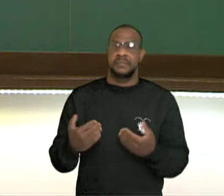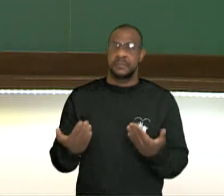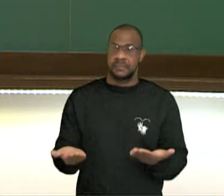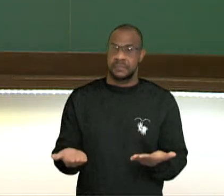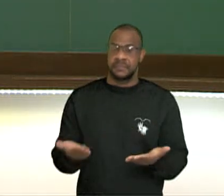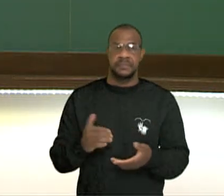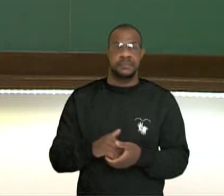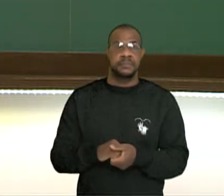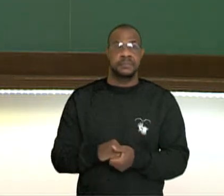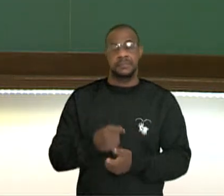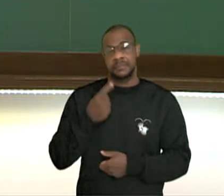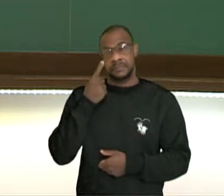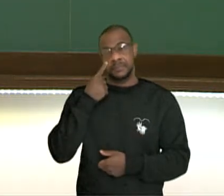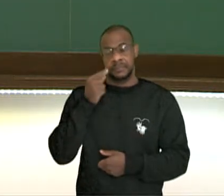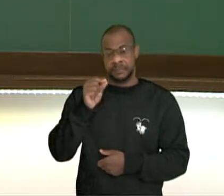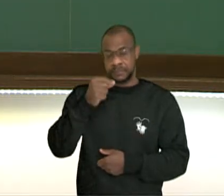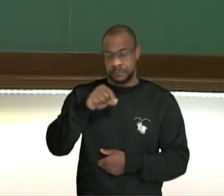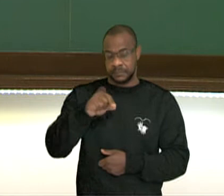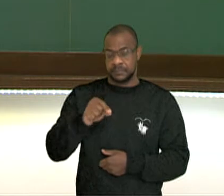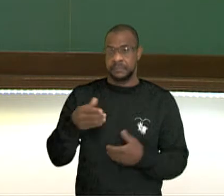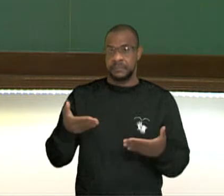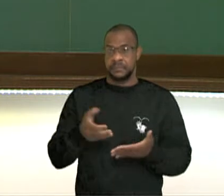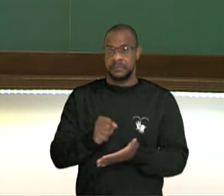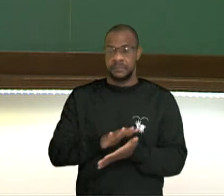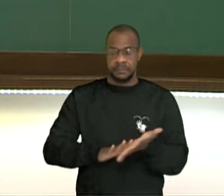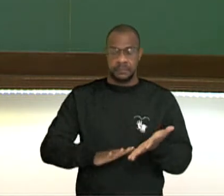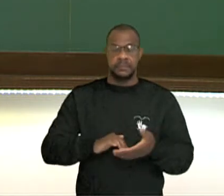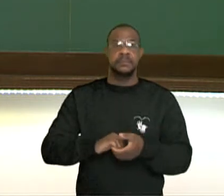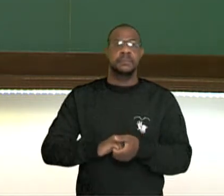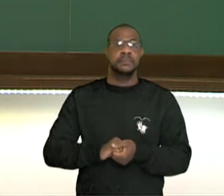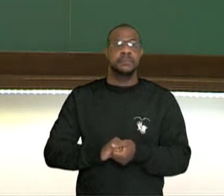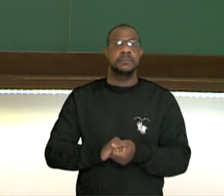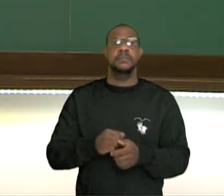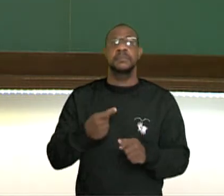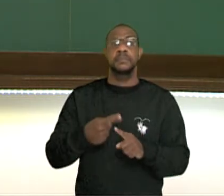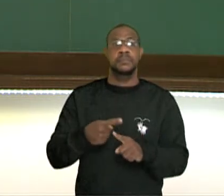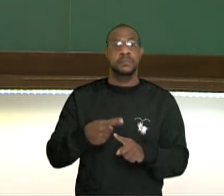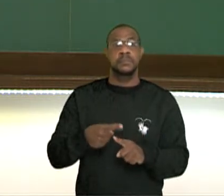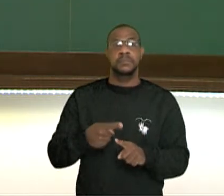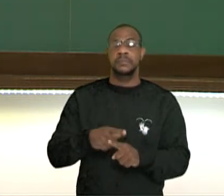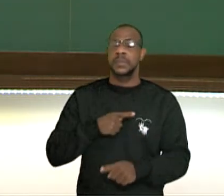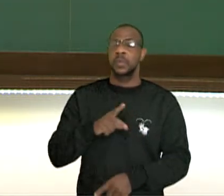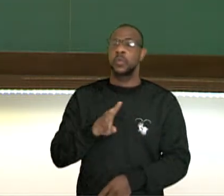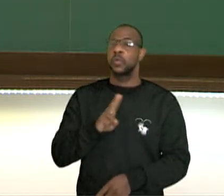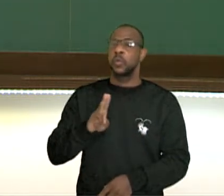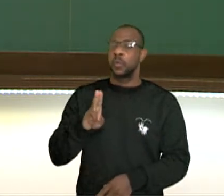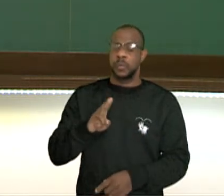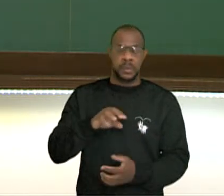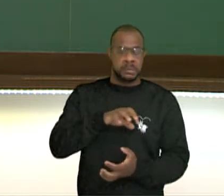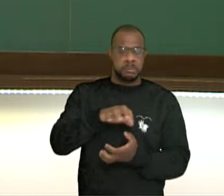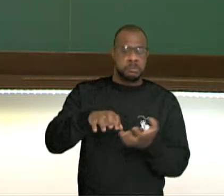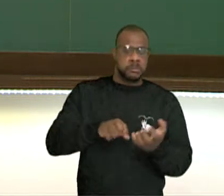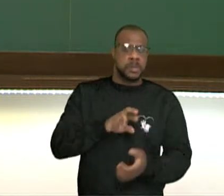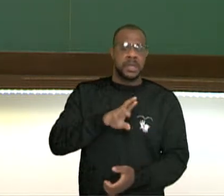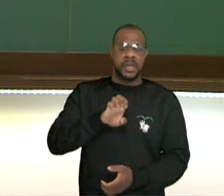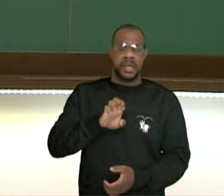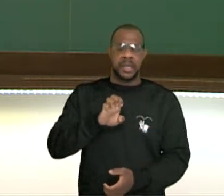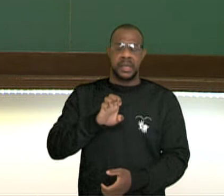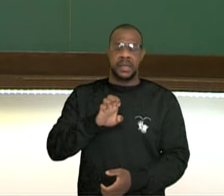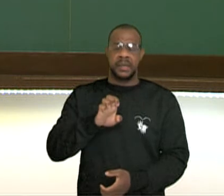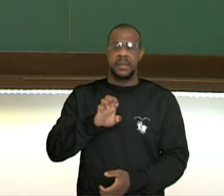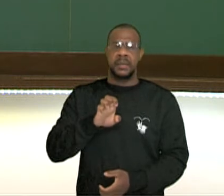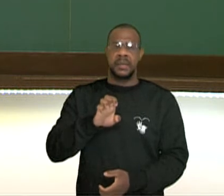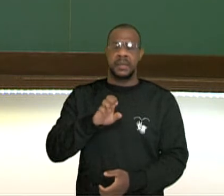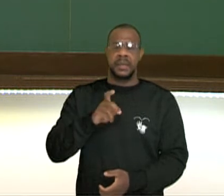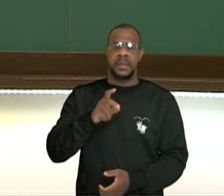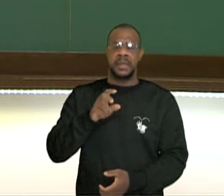Galera, vamos corrigir a nossa atividade, né? Por que, portanto, a Revolução Puritana recebeu